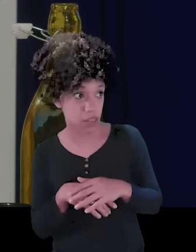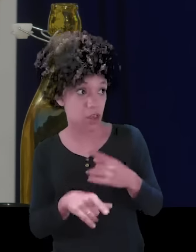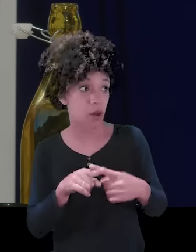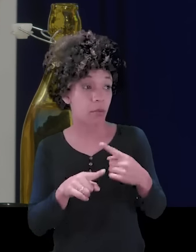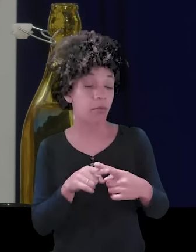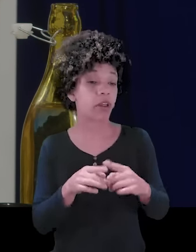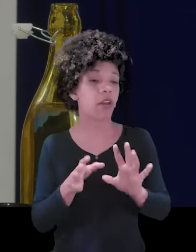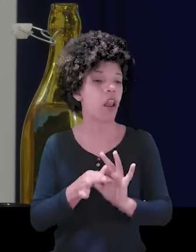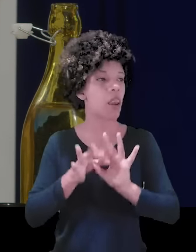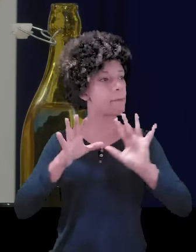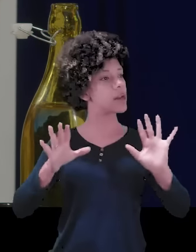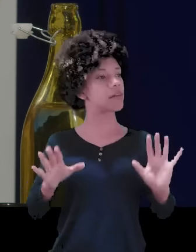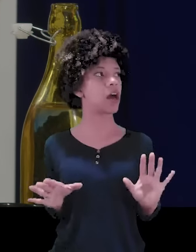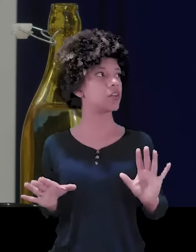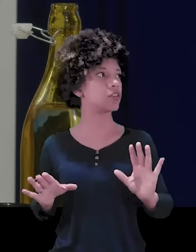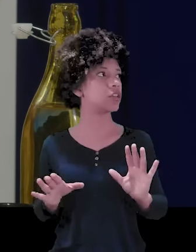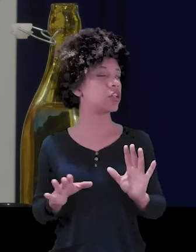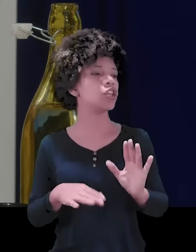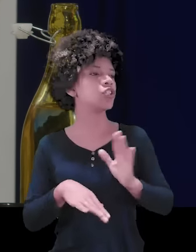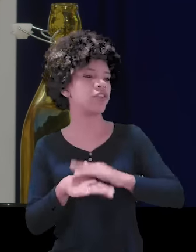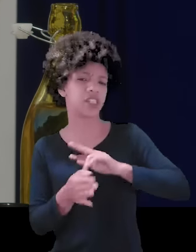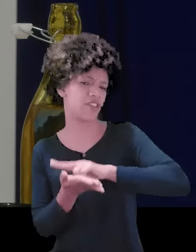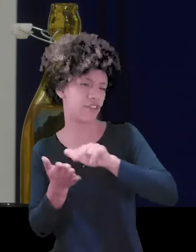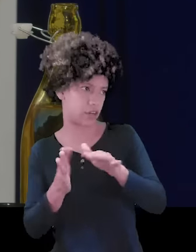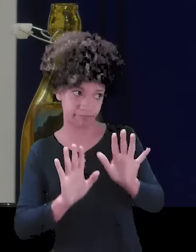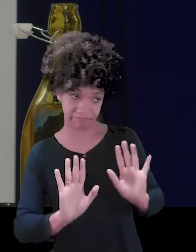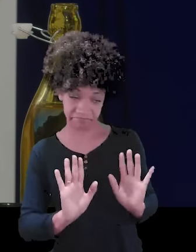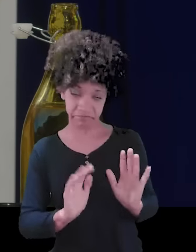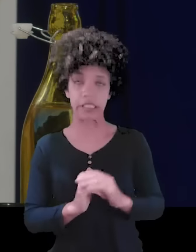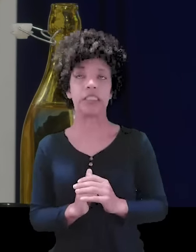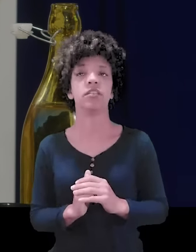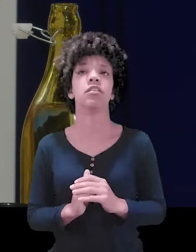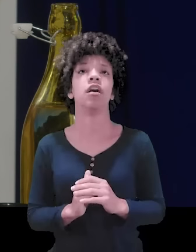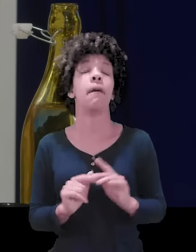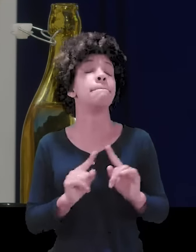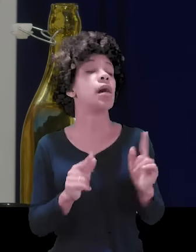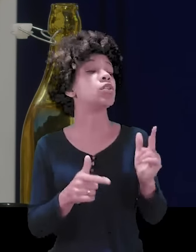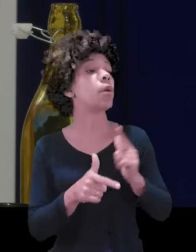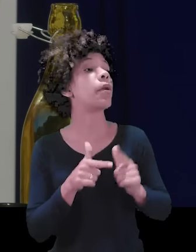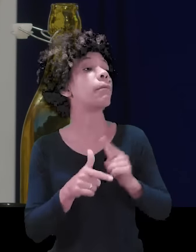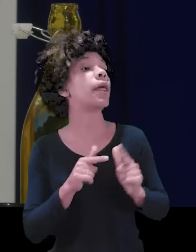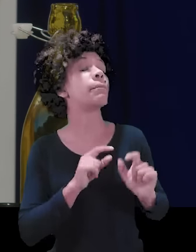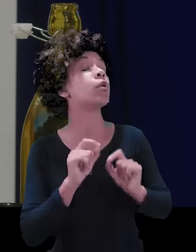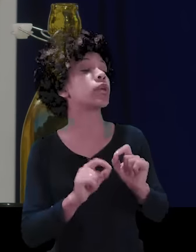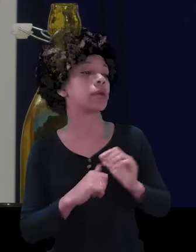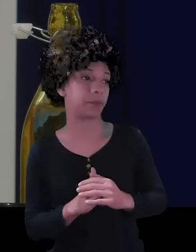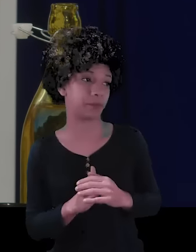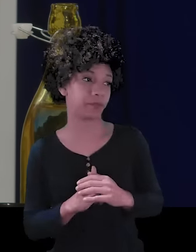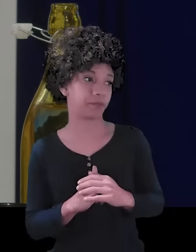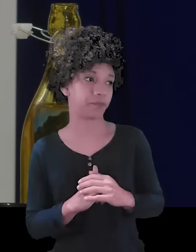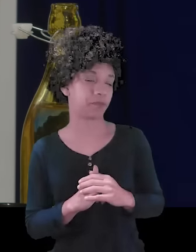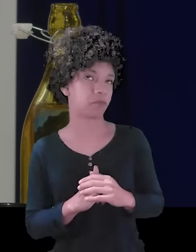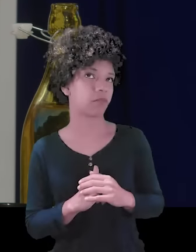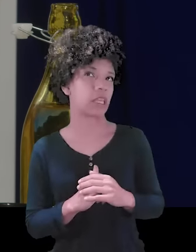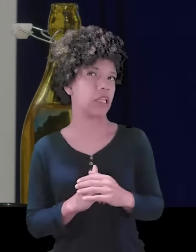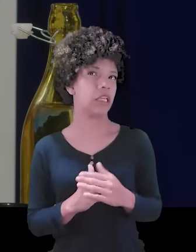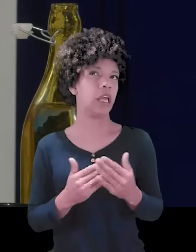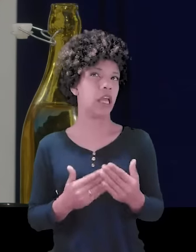pessoas ainda tem liberdade delas de fazer umas coisas né é o problema tá na